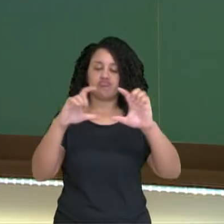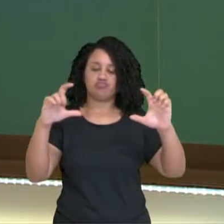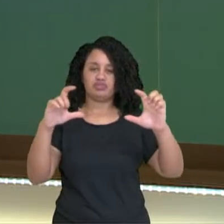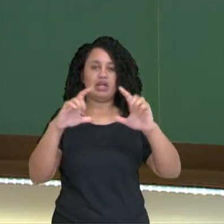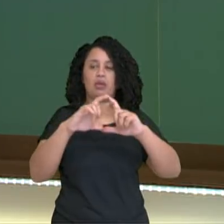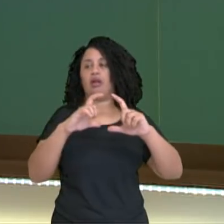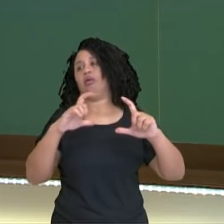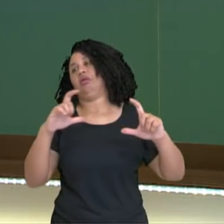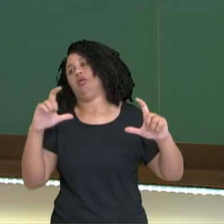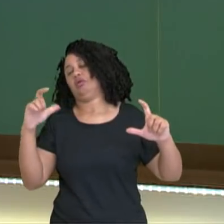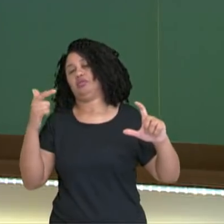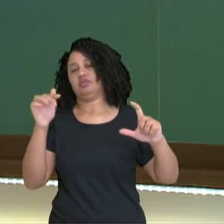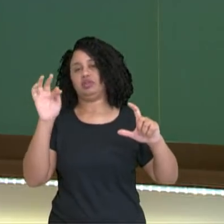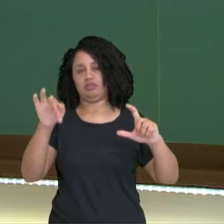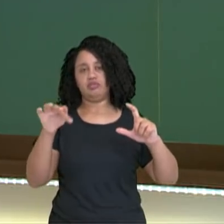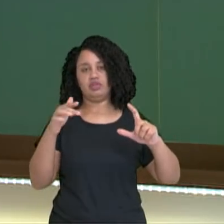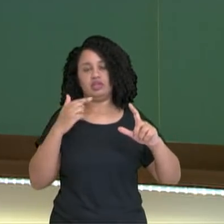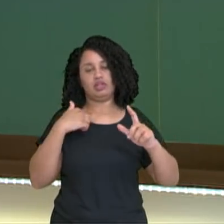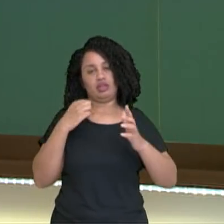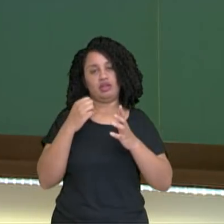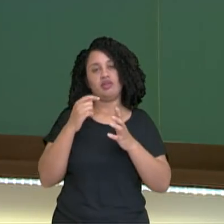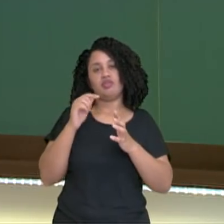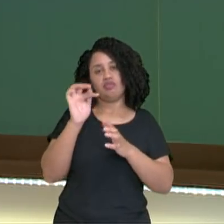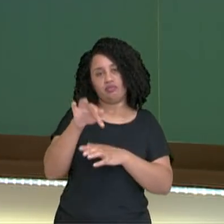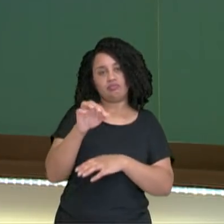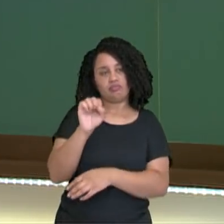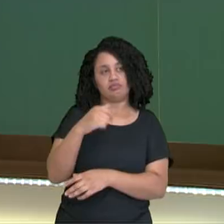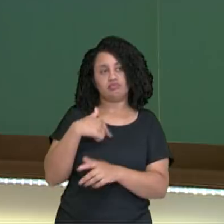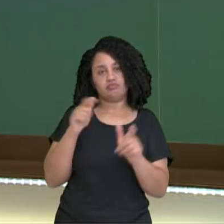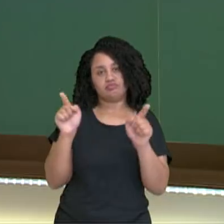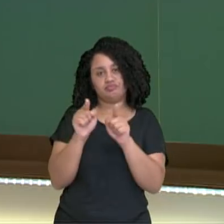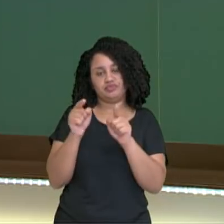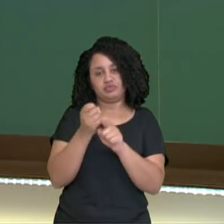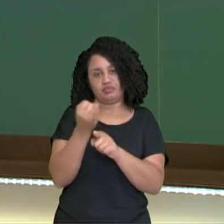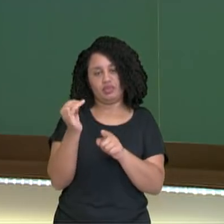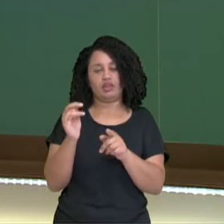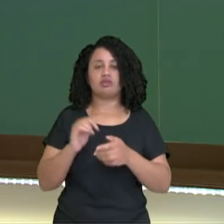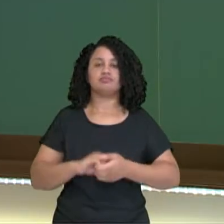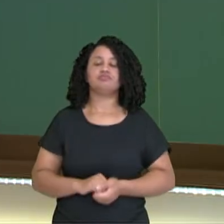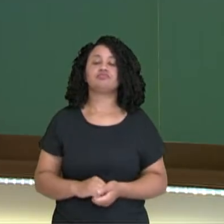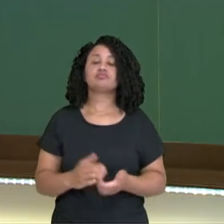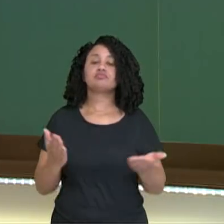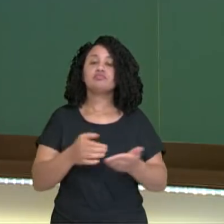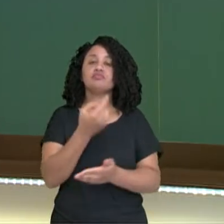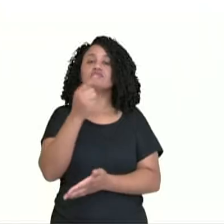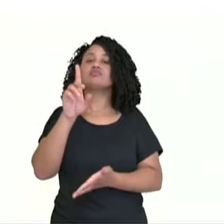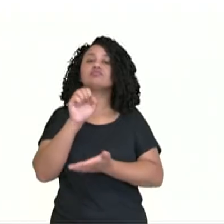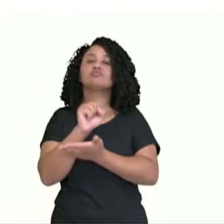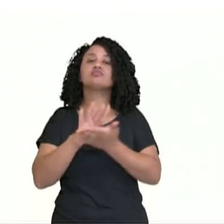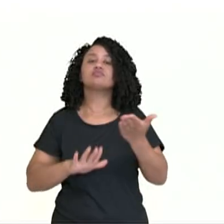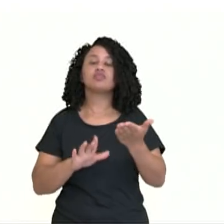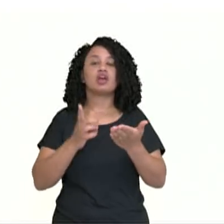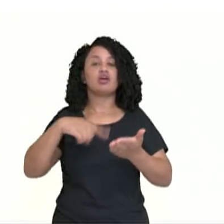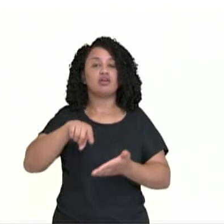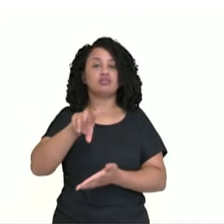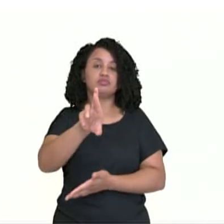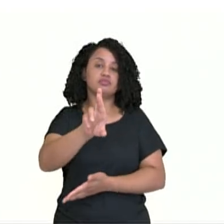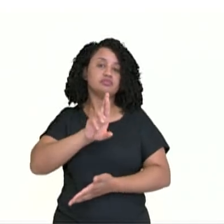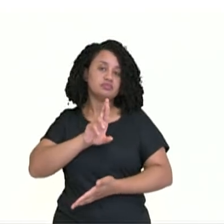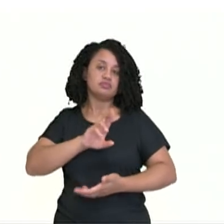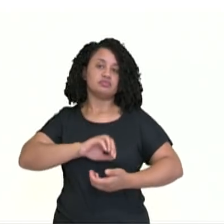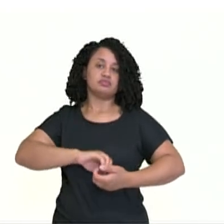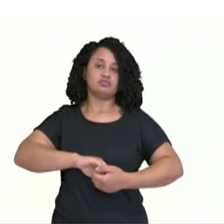à estabilidade dos compostos à base de carbono, tá bem? E agora mais uma atividade, então agora é com vocês.